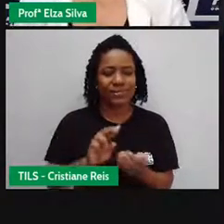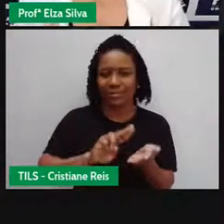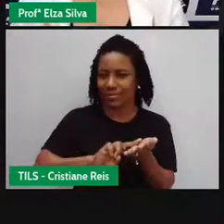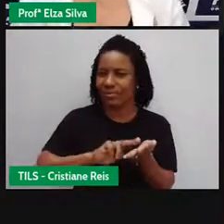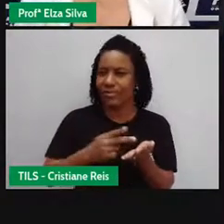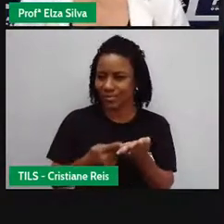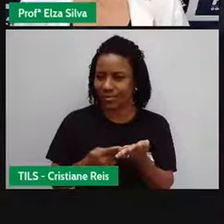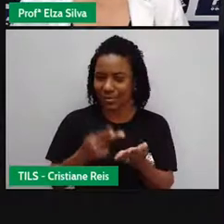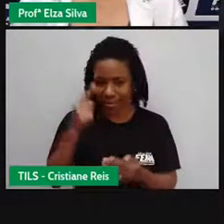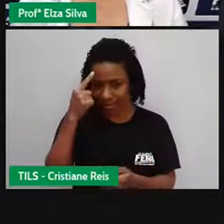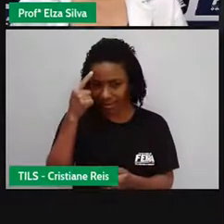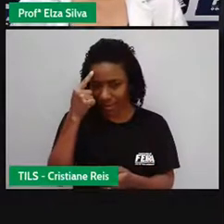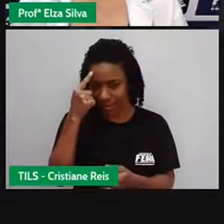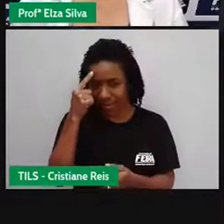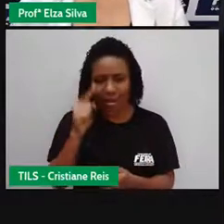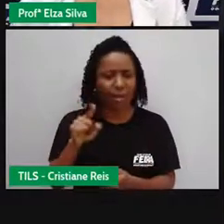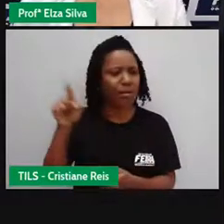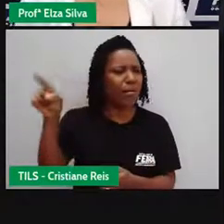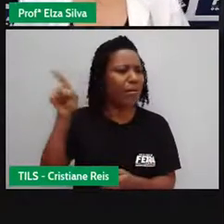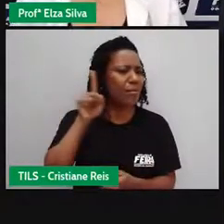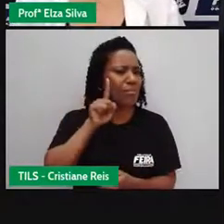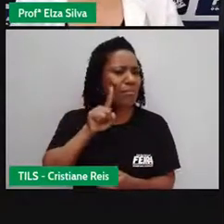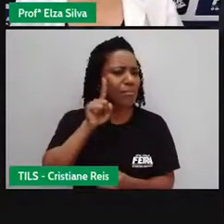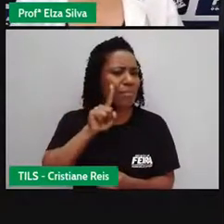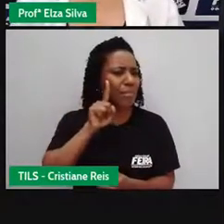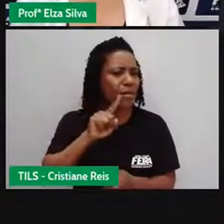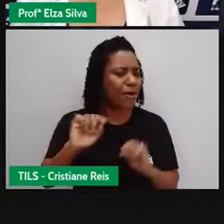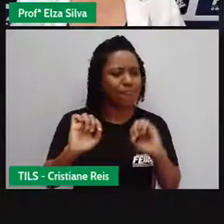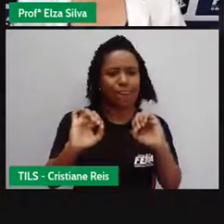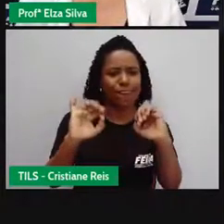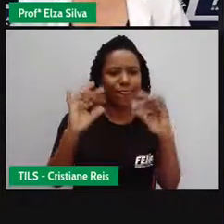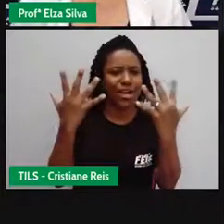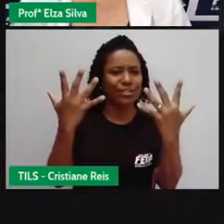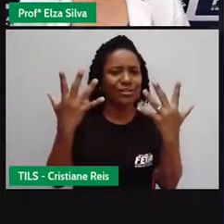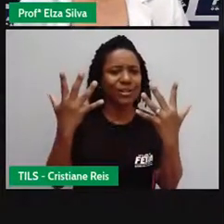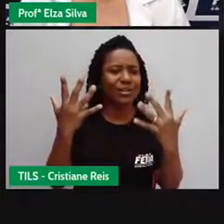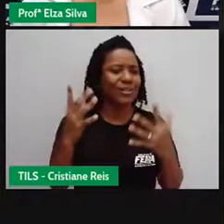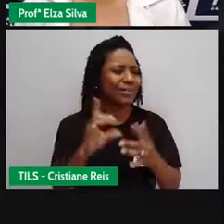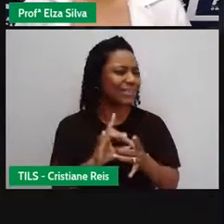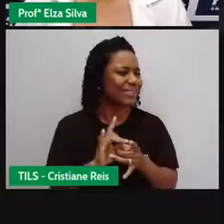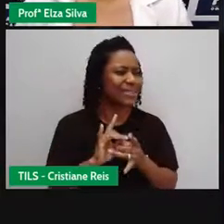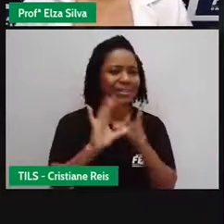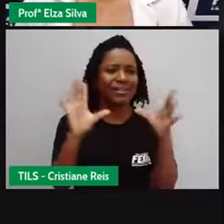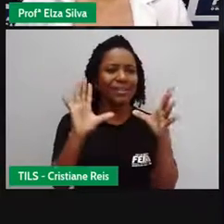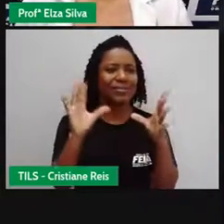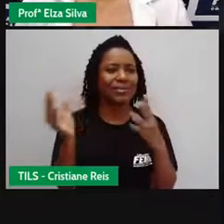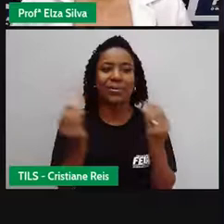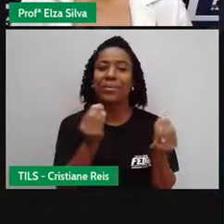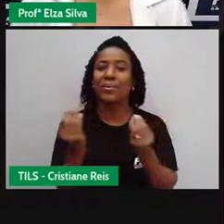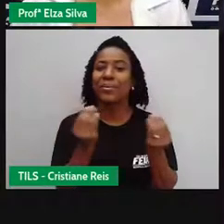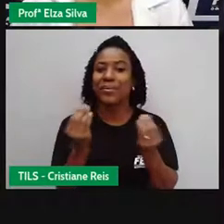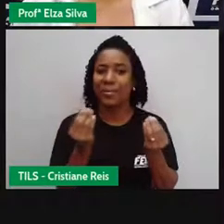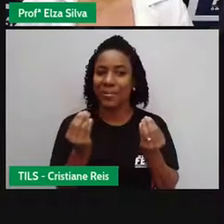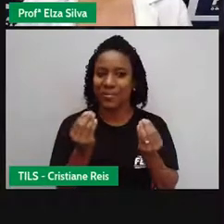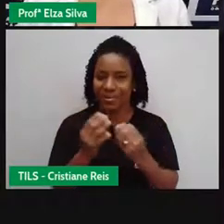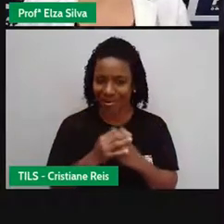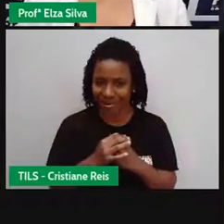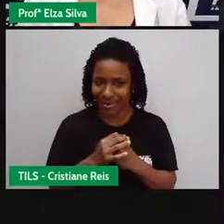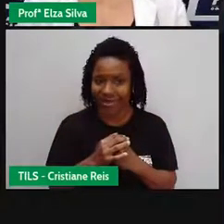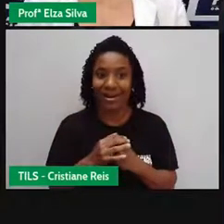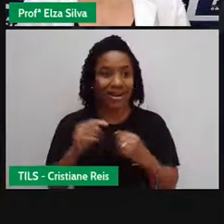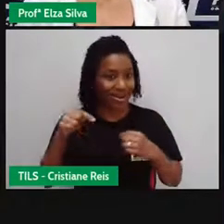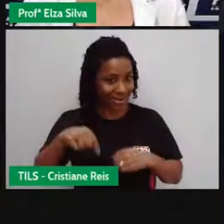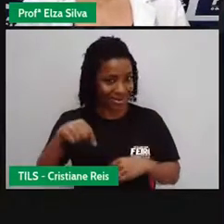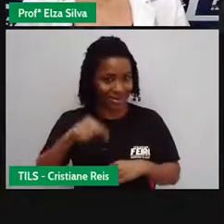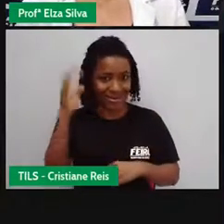os americanos celebram o Dia da Independência? Nós, aqui no Brasil, o nosso Dia da Independência é